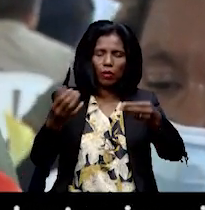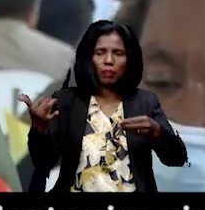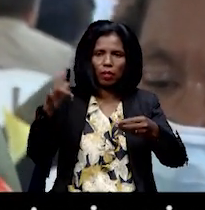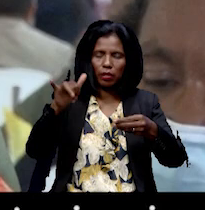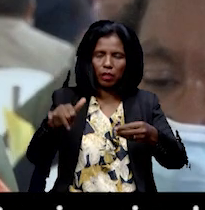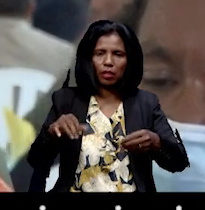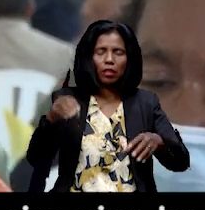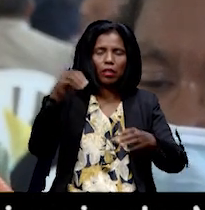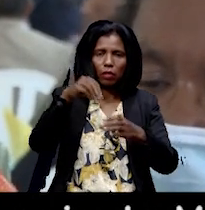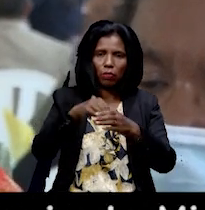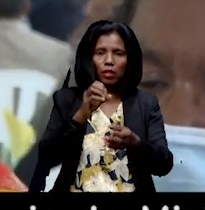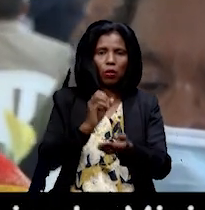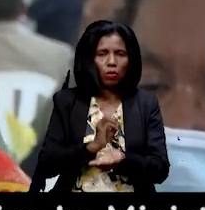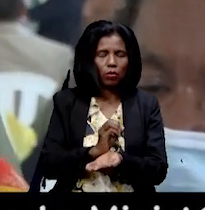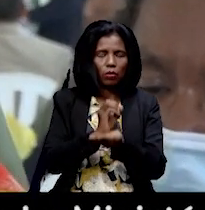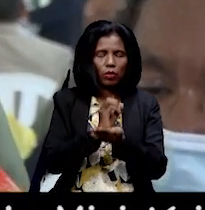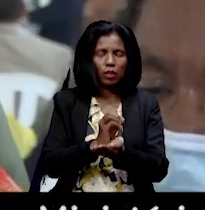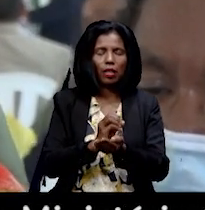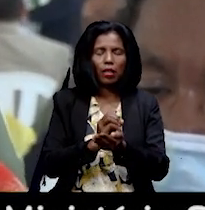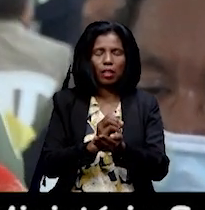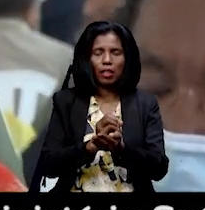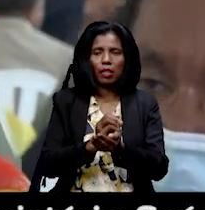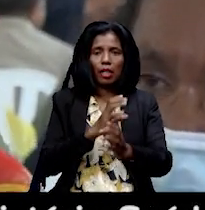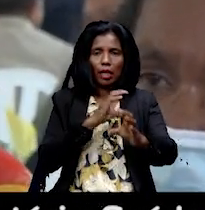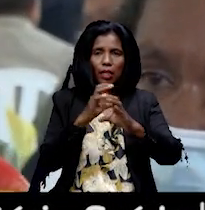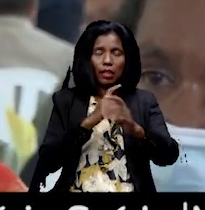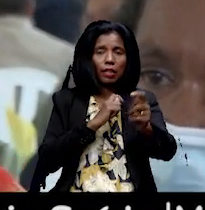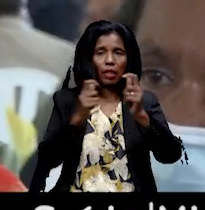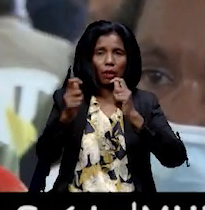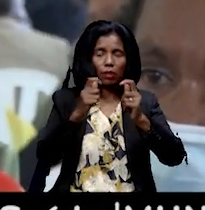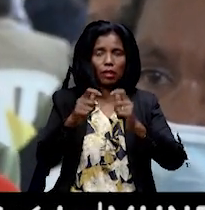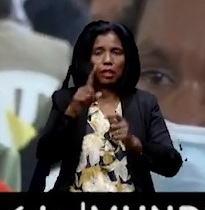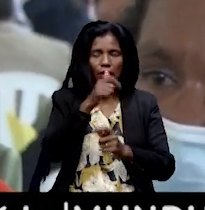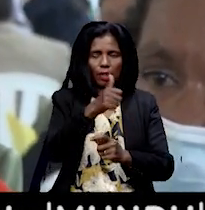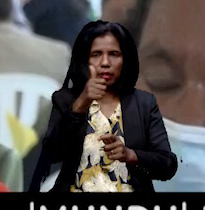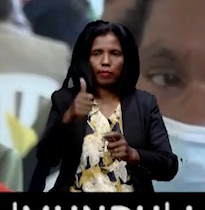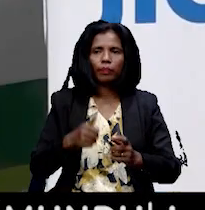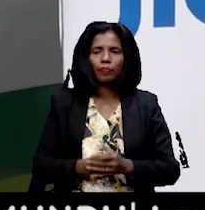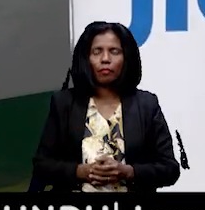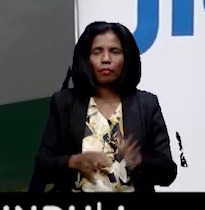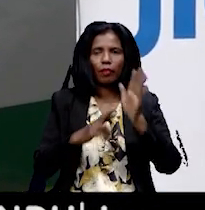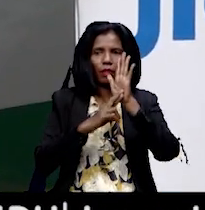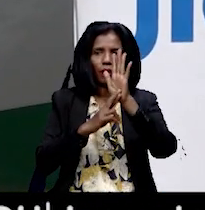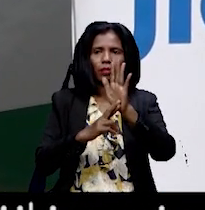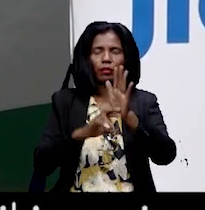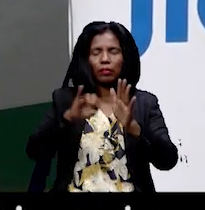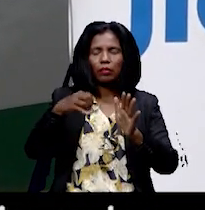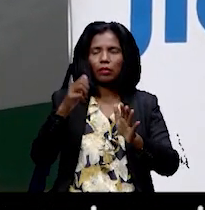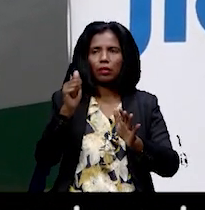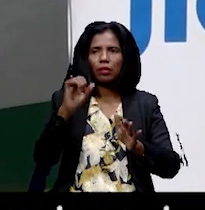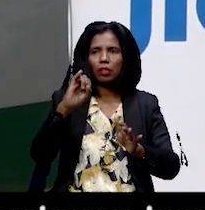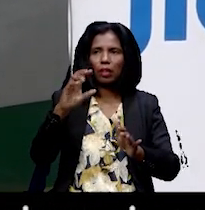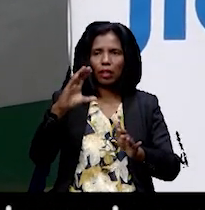raiwa. Careta track box ne ida ida per sira bele utiliza hena ba. Representante Jaica e Timor Leste